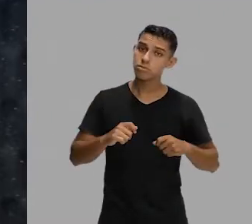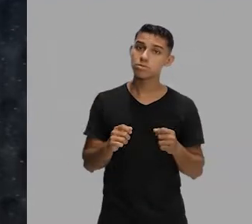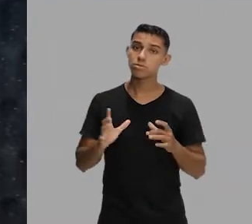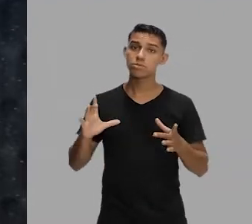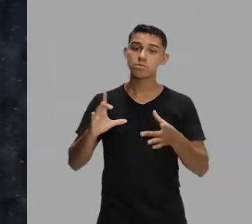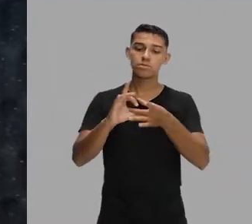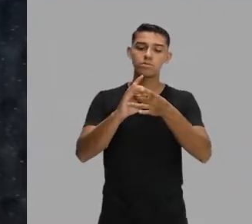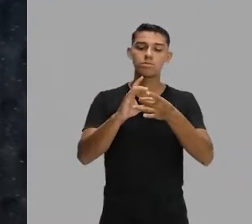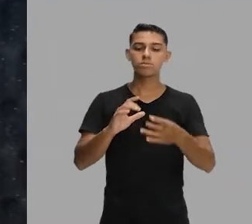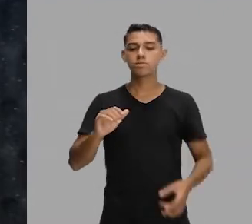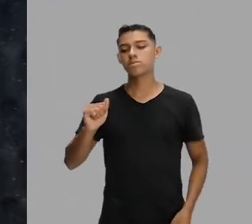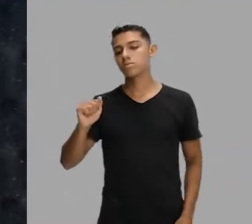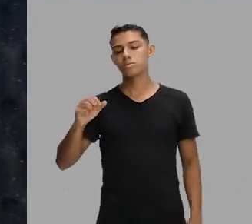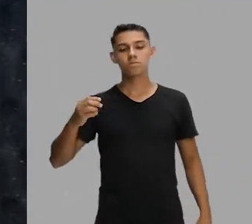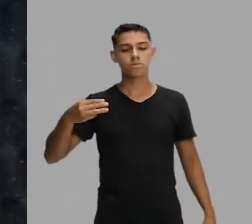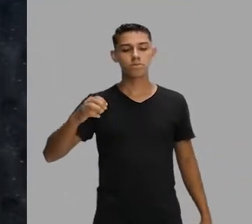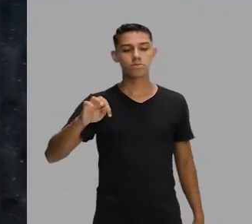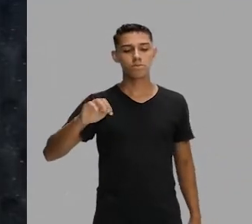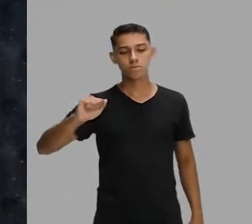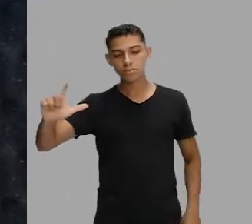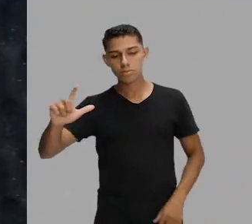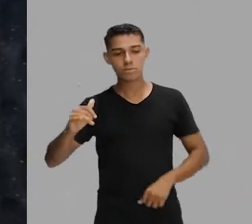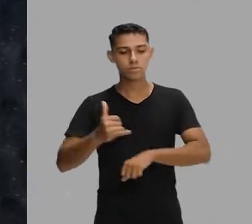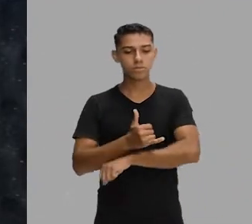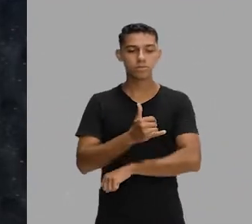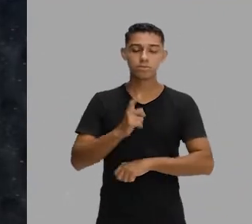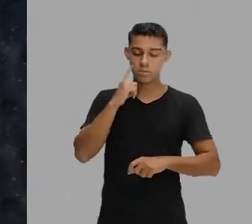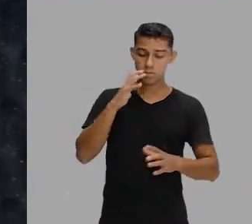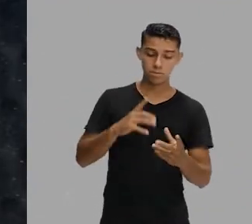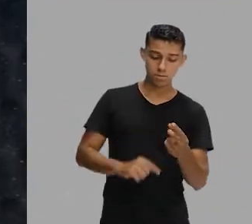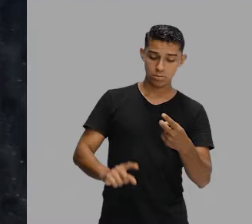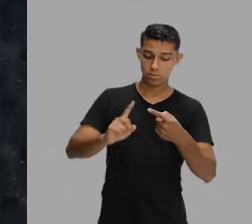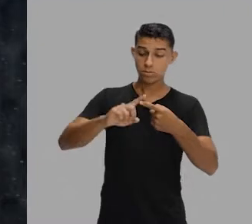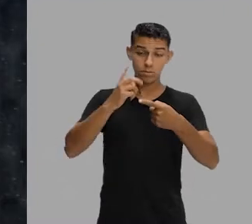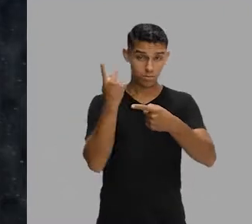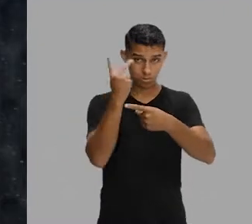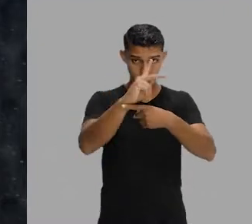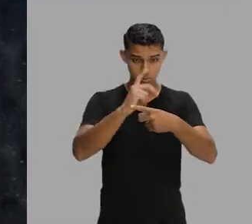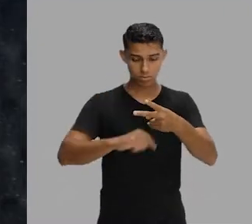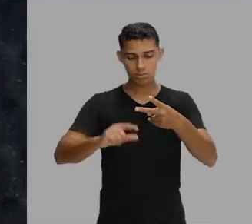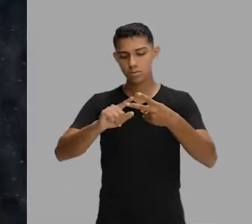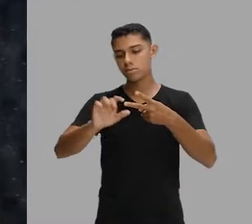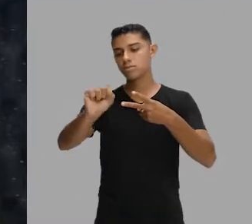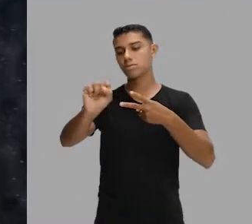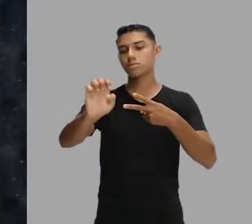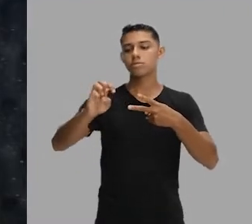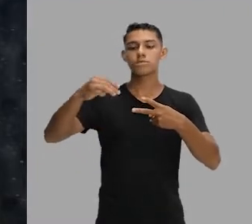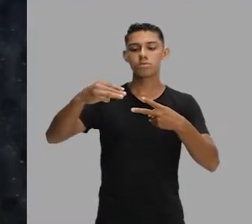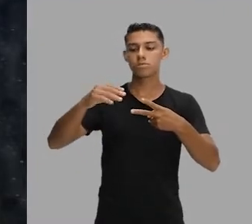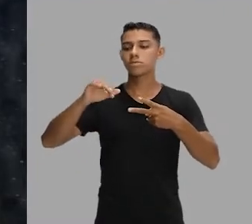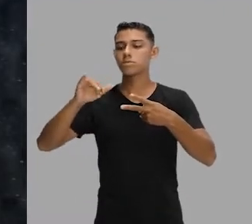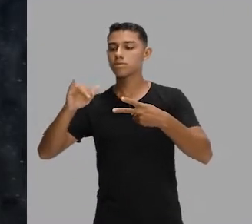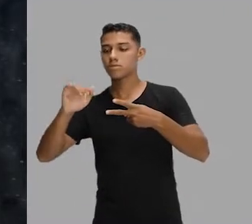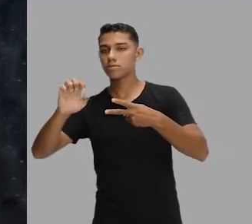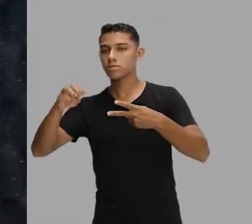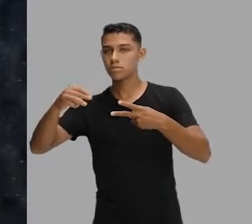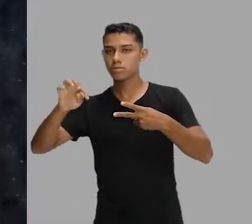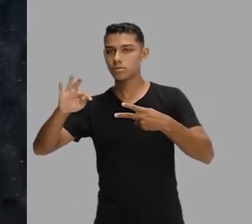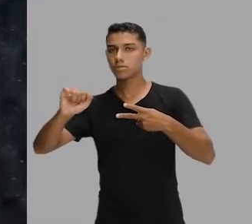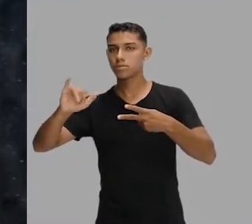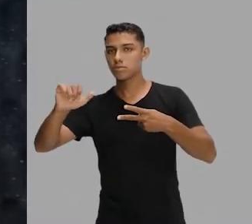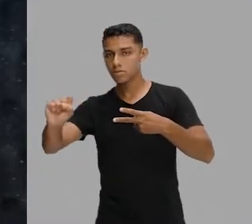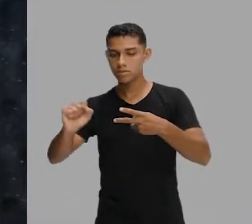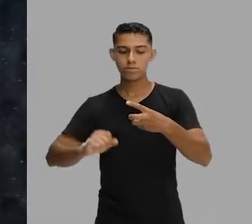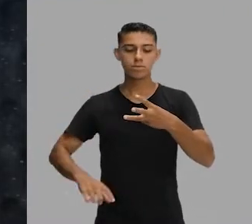um ametal. Então, os envolvidos são hidrogênio, os semimetais e os ametais. Então, quando a